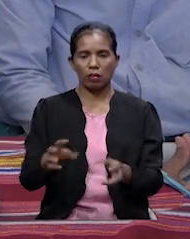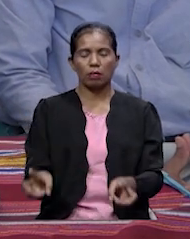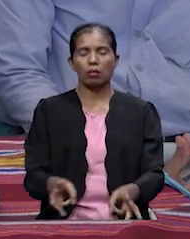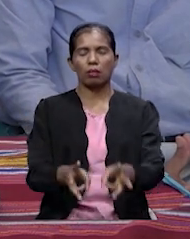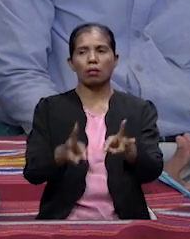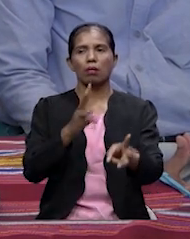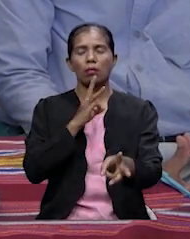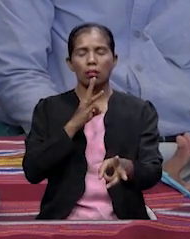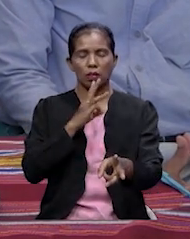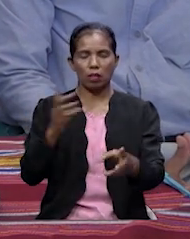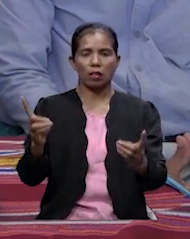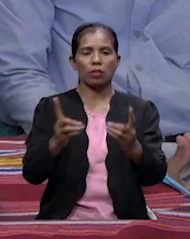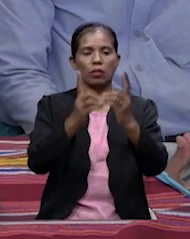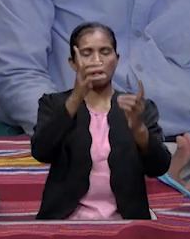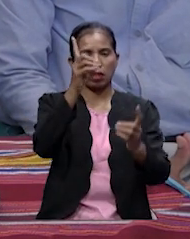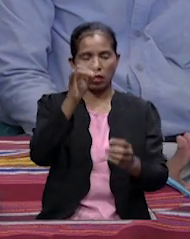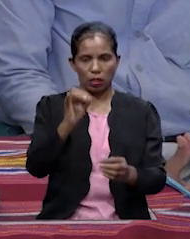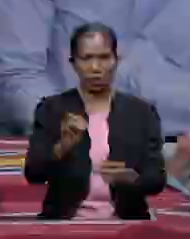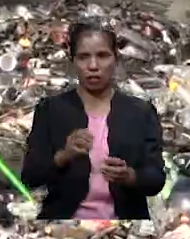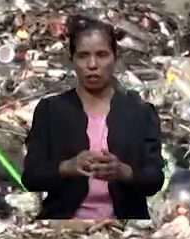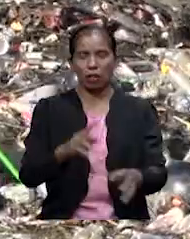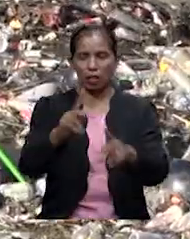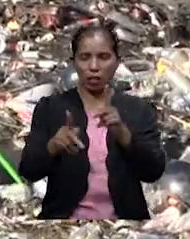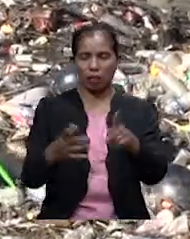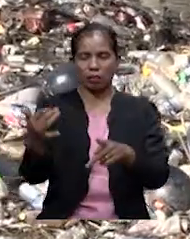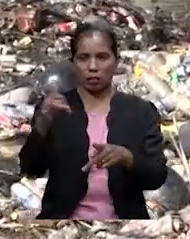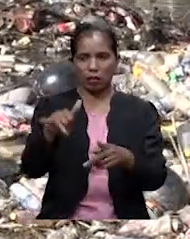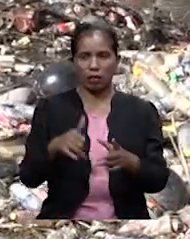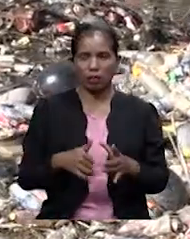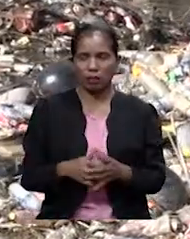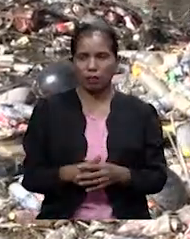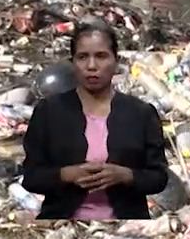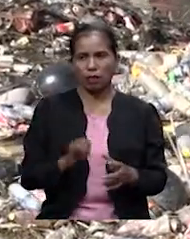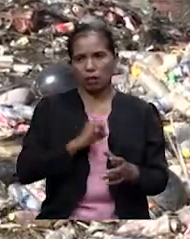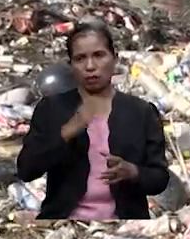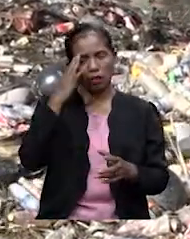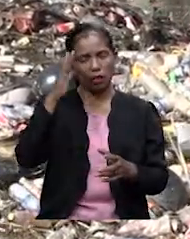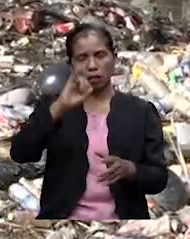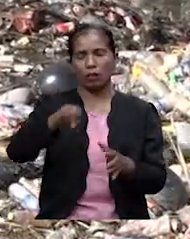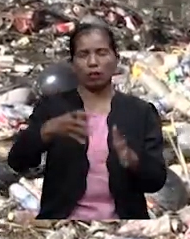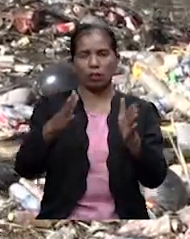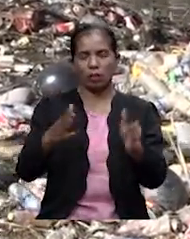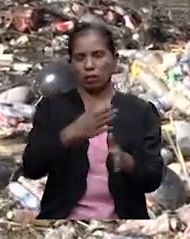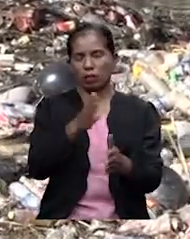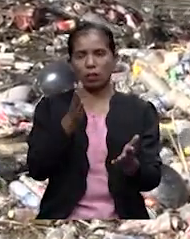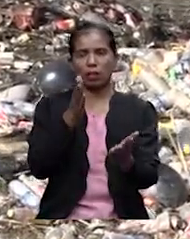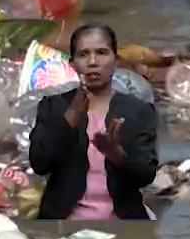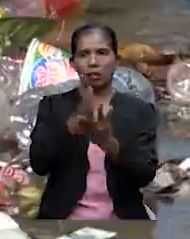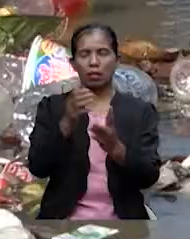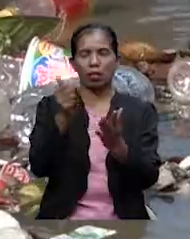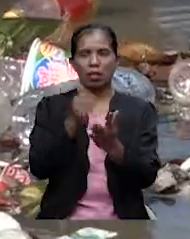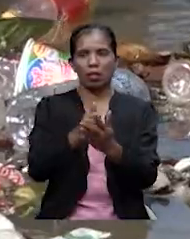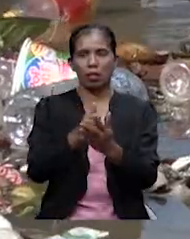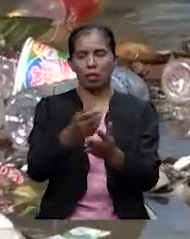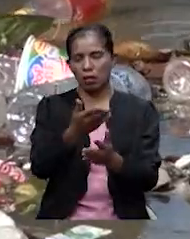Maita, soro, redili. Eita, comunidade, ser. Há lá tendo jornalista, ser, até pode ser tama ação, limpeza da laruma, até pode ser